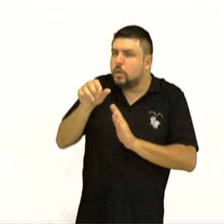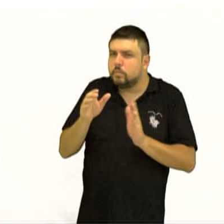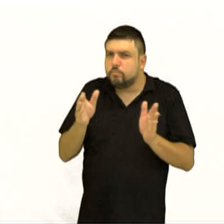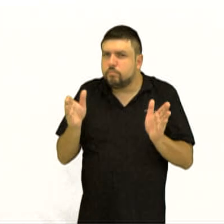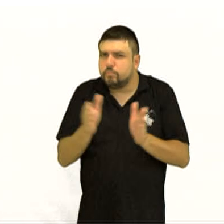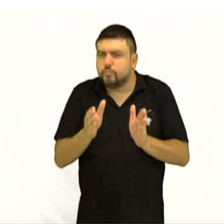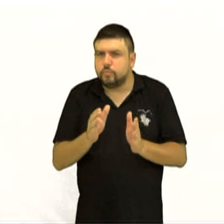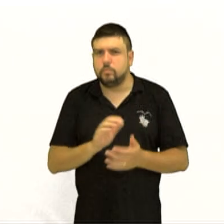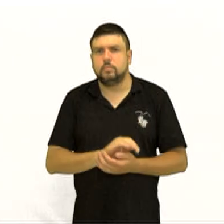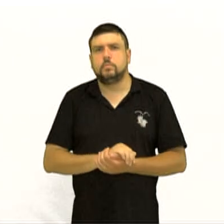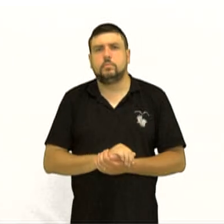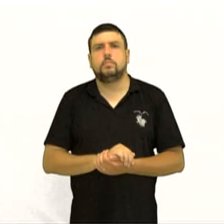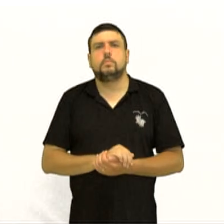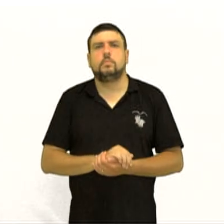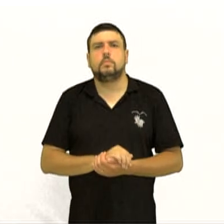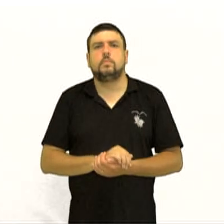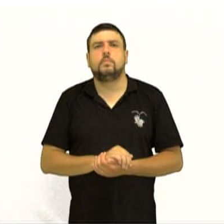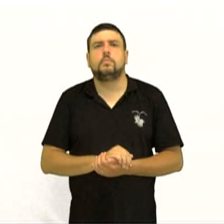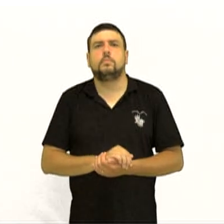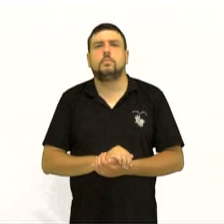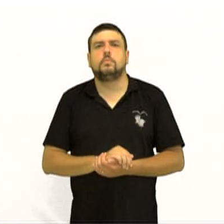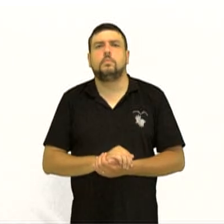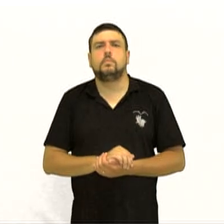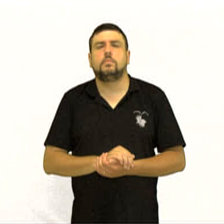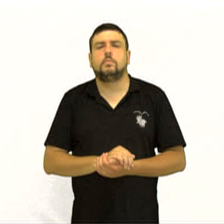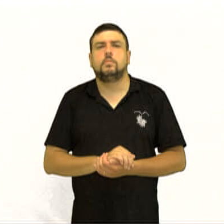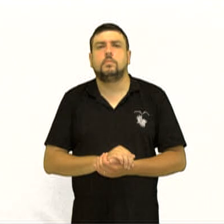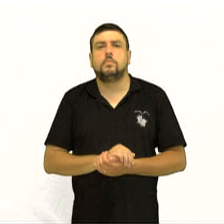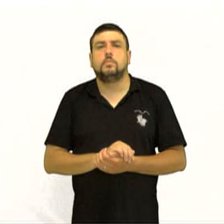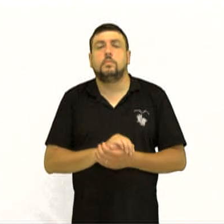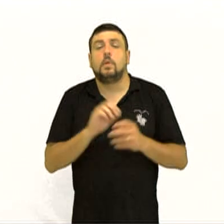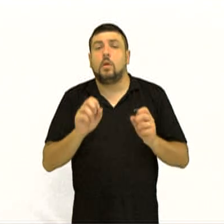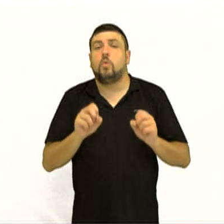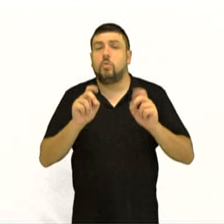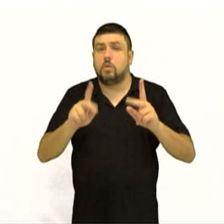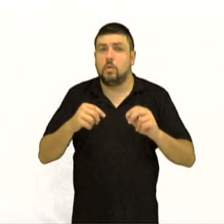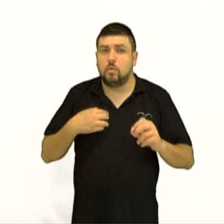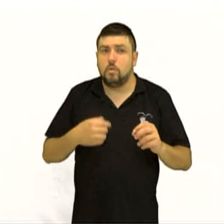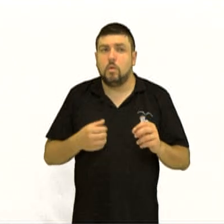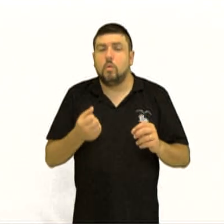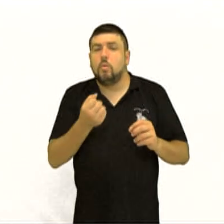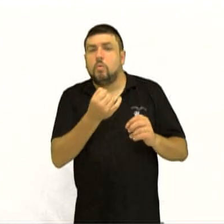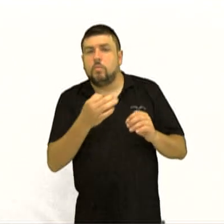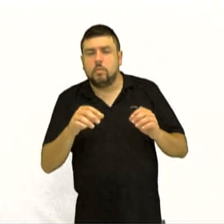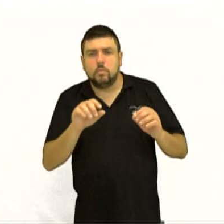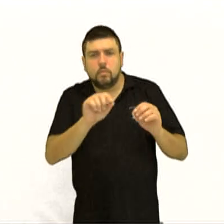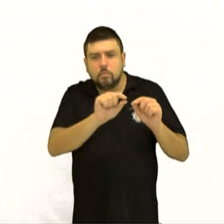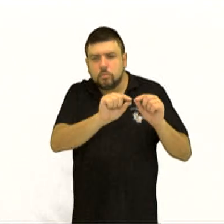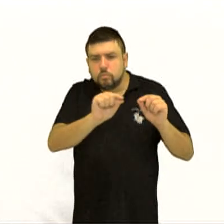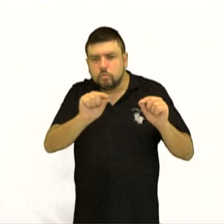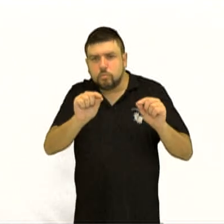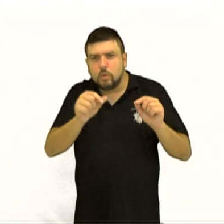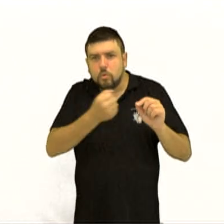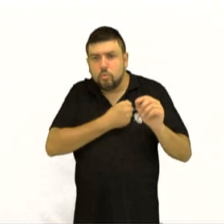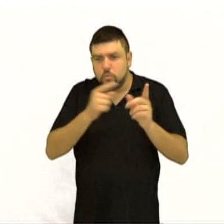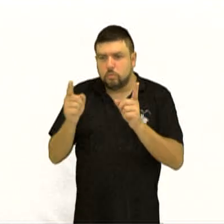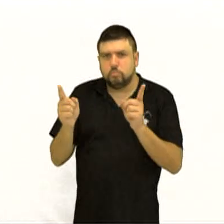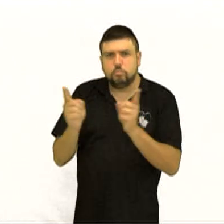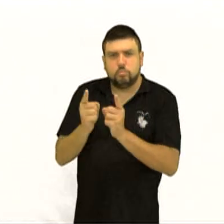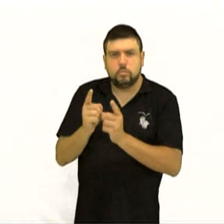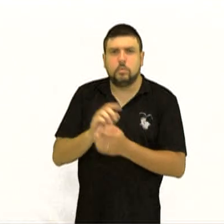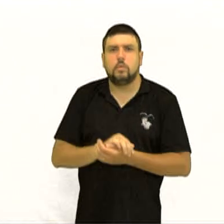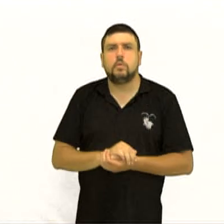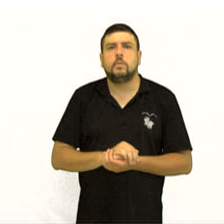Então, olha só. Primeiro, quais são os algarismos que a gente vai tirar aqui do número? O 8 e o 3. Vamos descartar essas duas